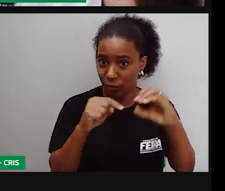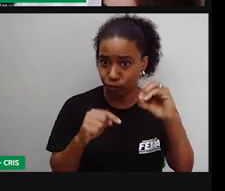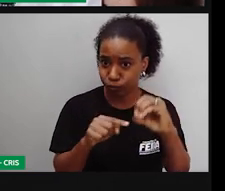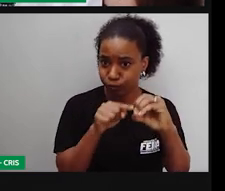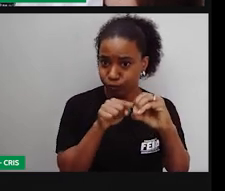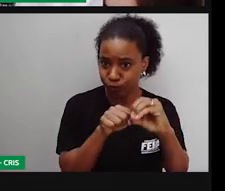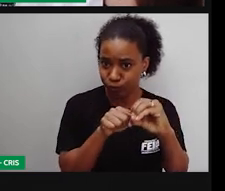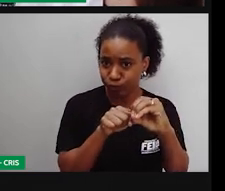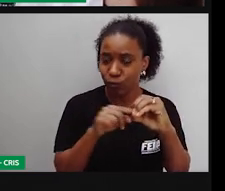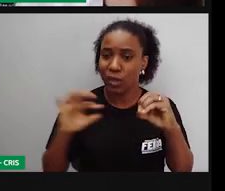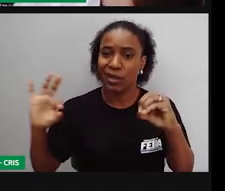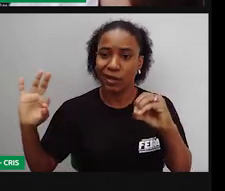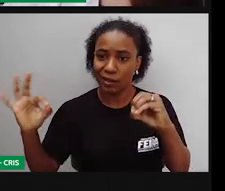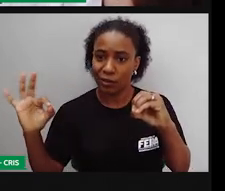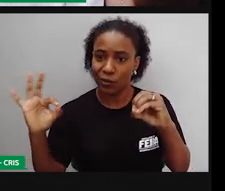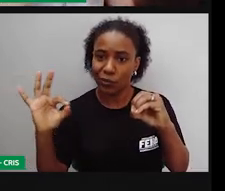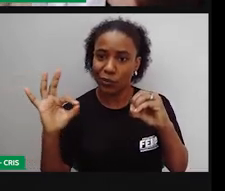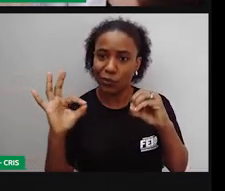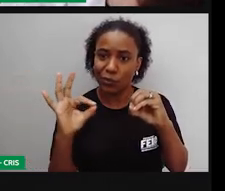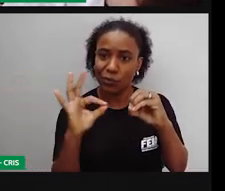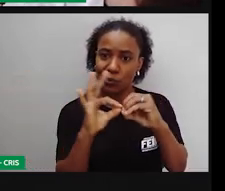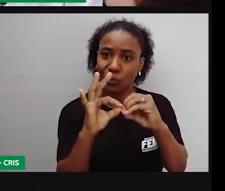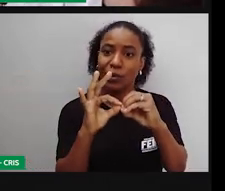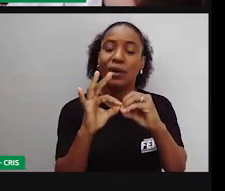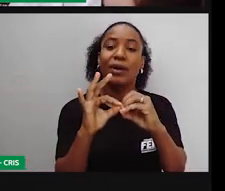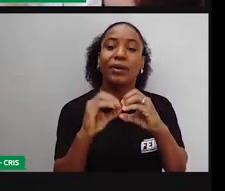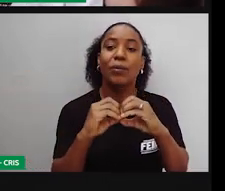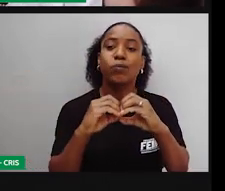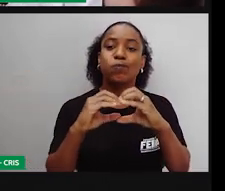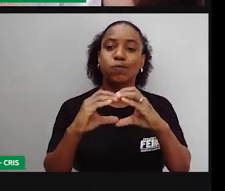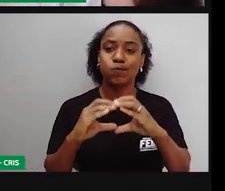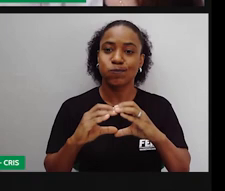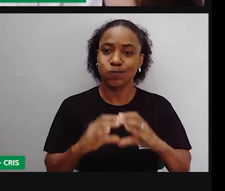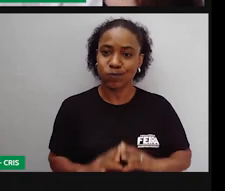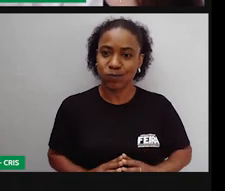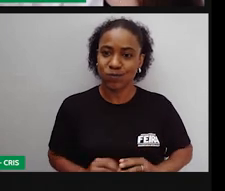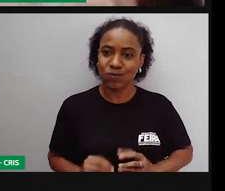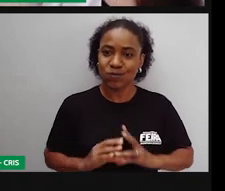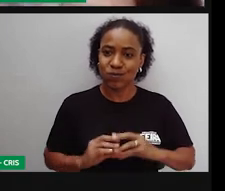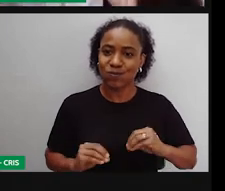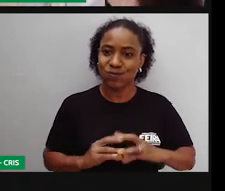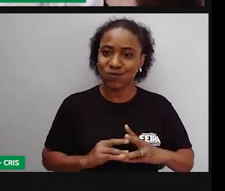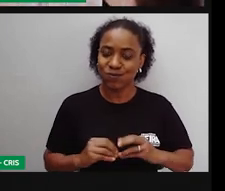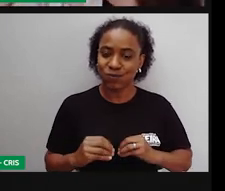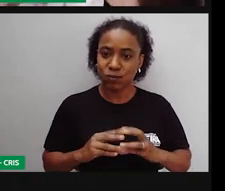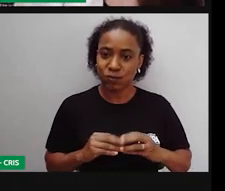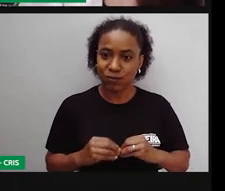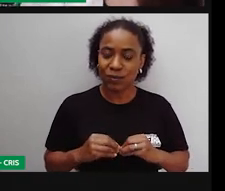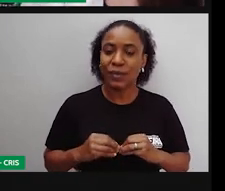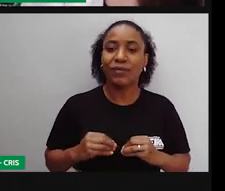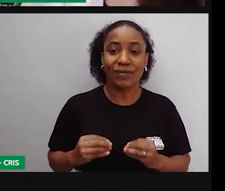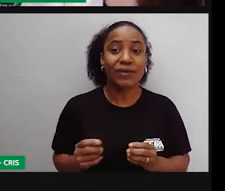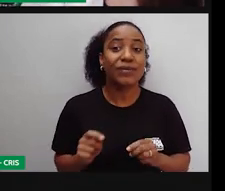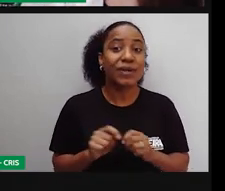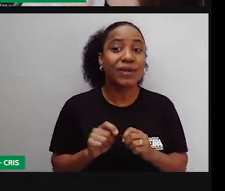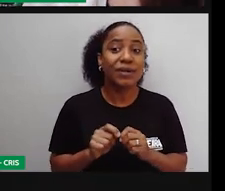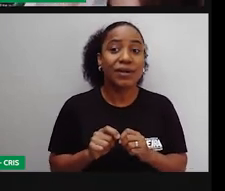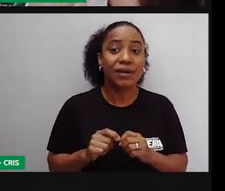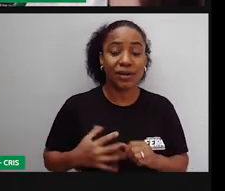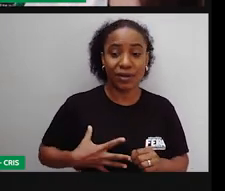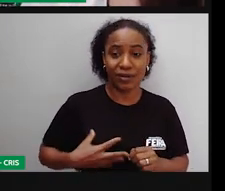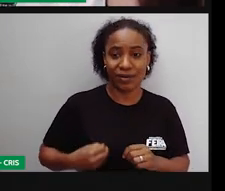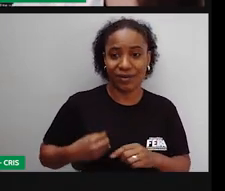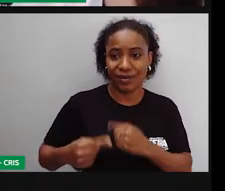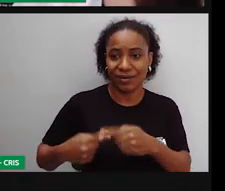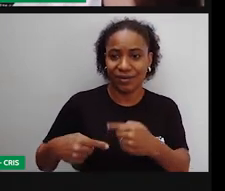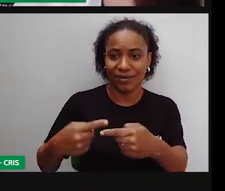especializadas, as quais se juntam e dão origem ao novo ser. Ou seja, o óvulo e o espermatozoide vão se juntar para formar um